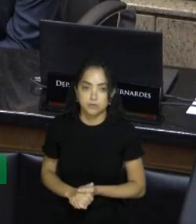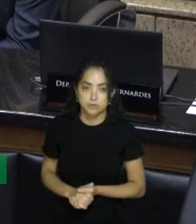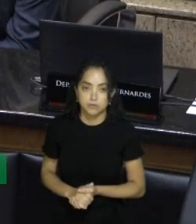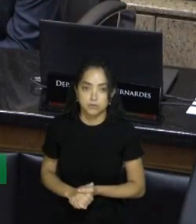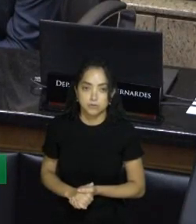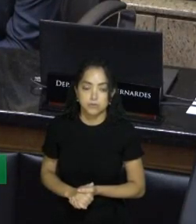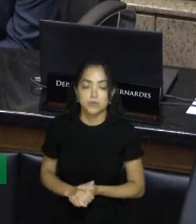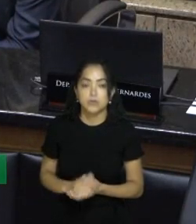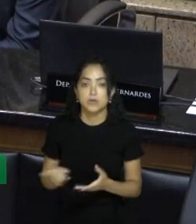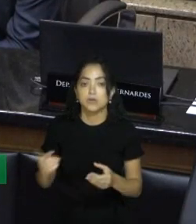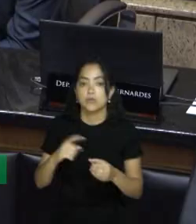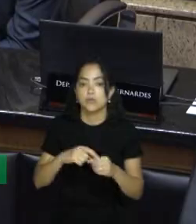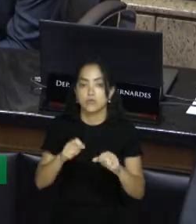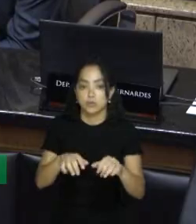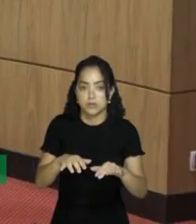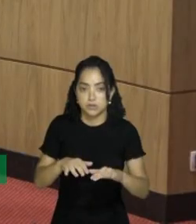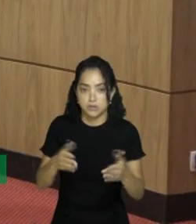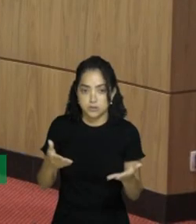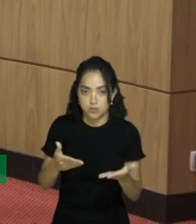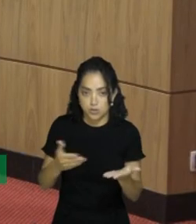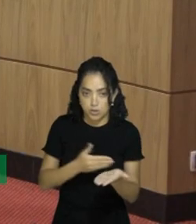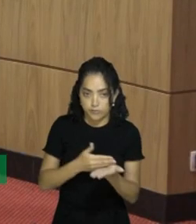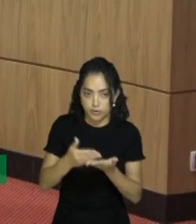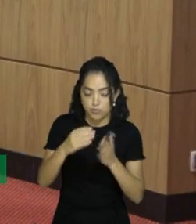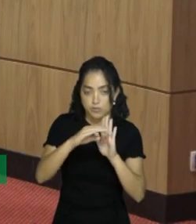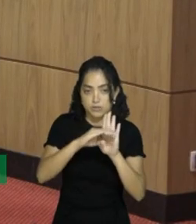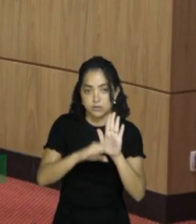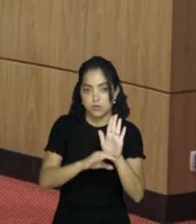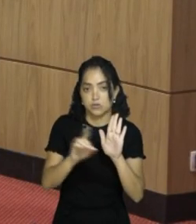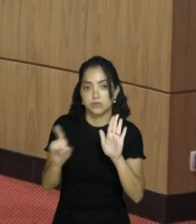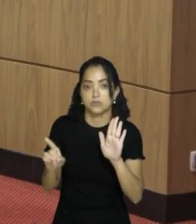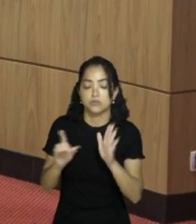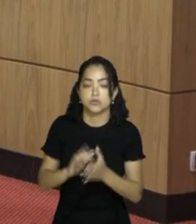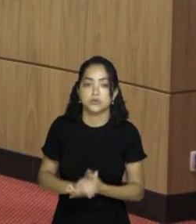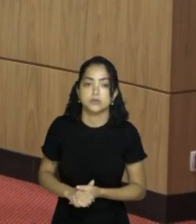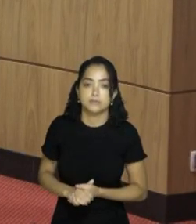reaberta a sessão passamos a ordem do dia